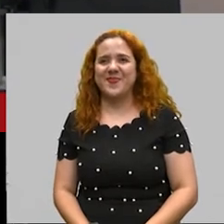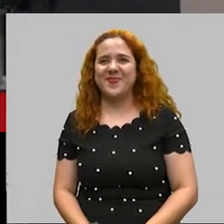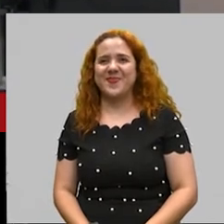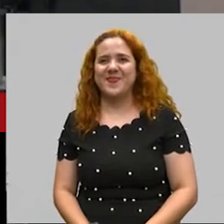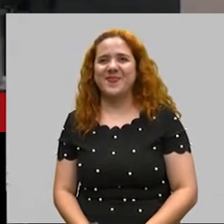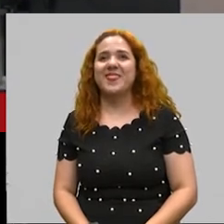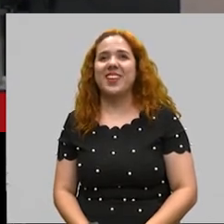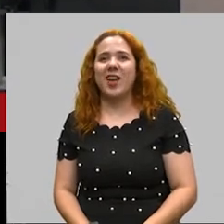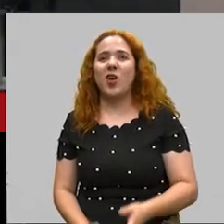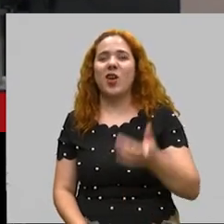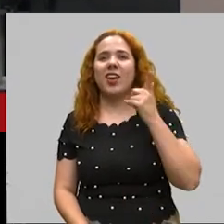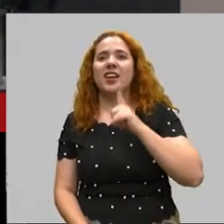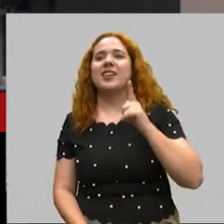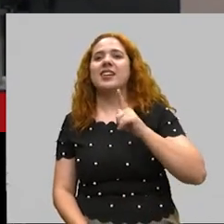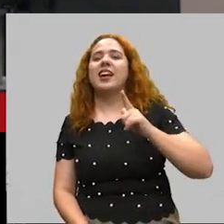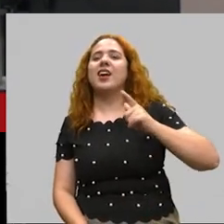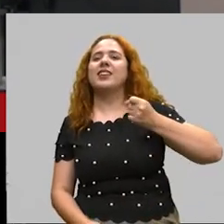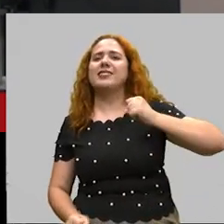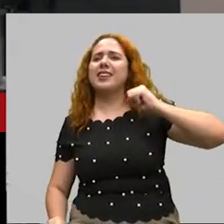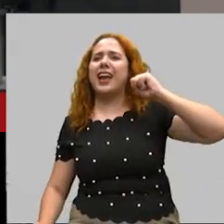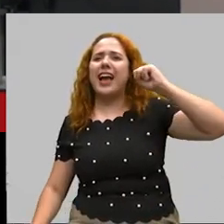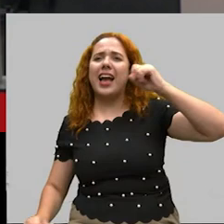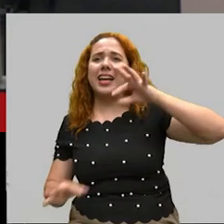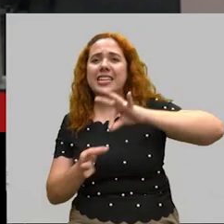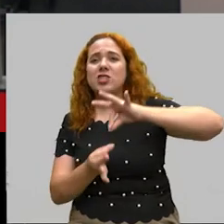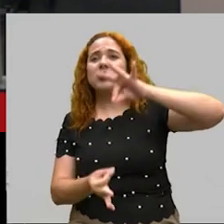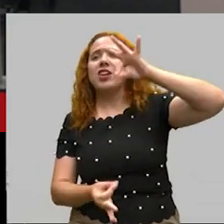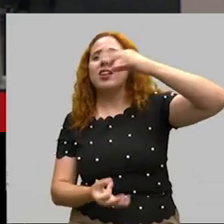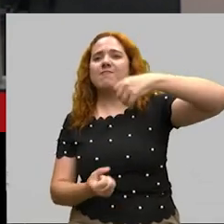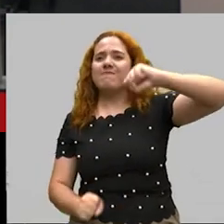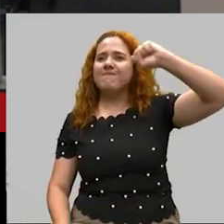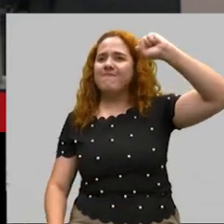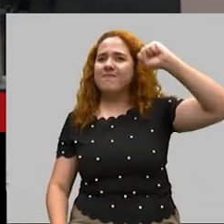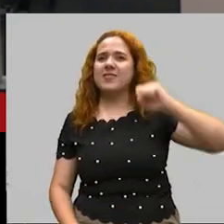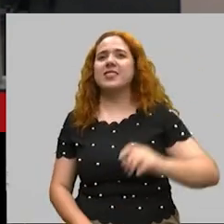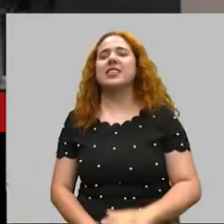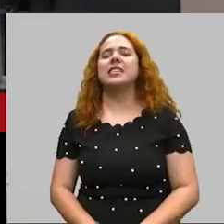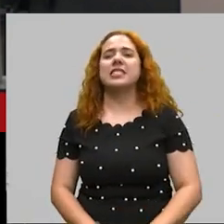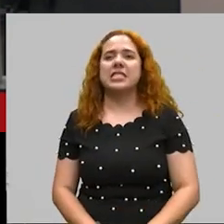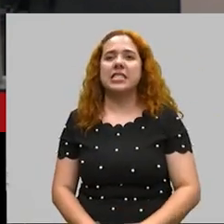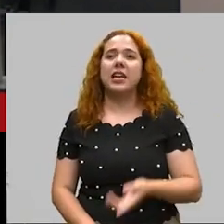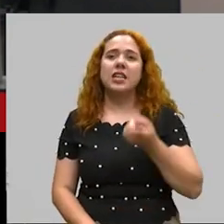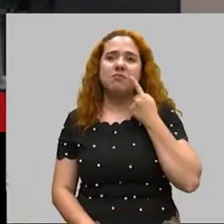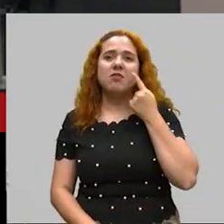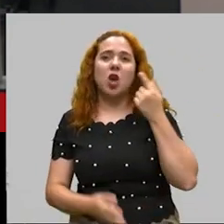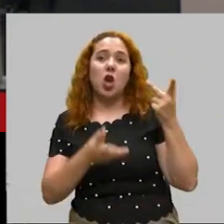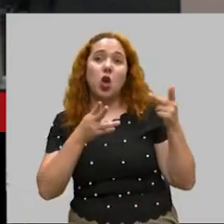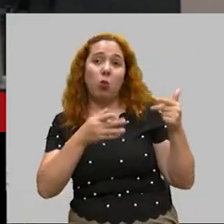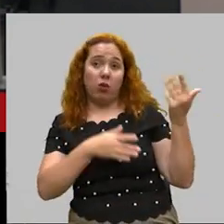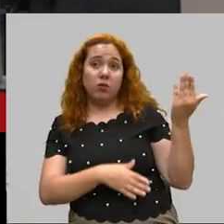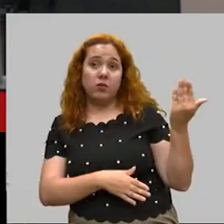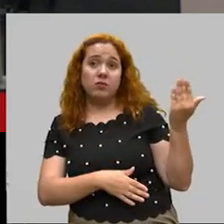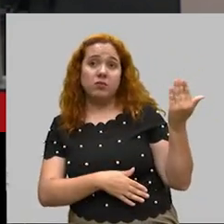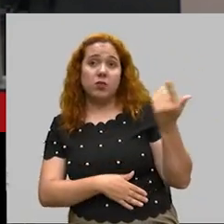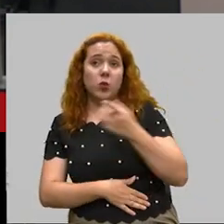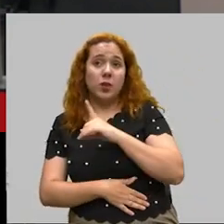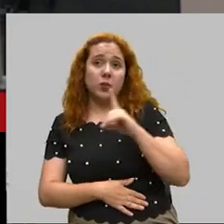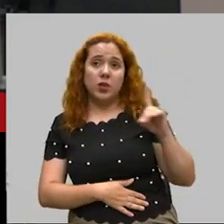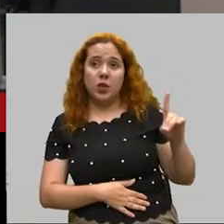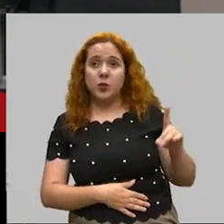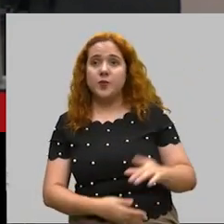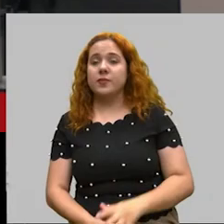buscar aquele abacate que tá cá em cima ó vamos lá vai levanta mais tá quase pegando vai lá levanta na ponta do